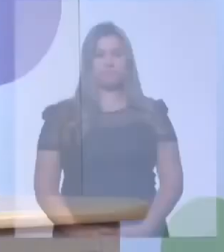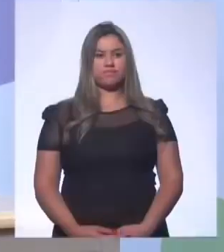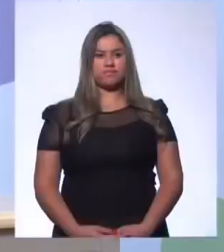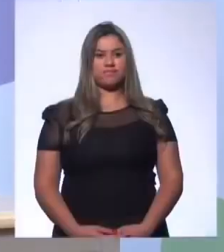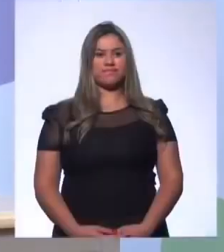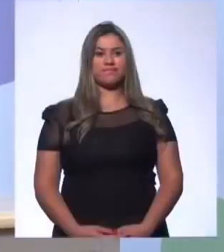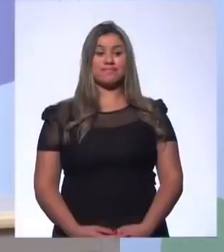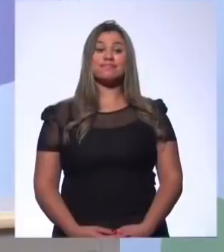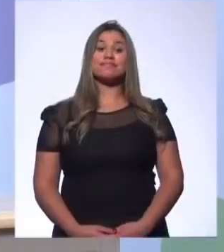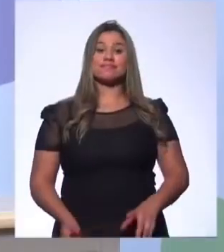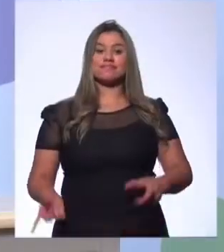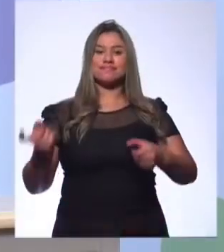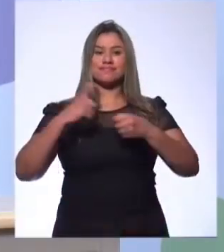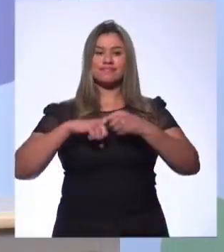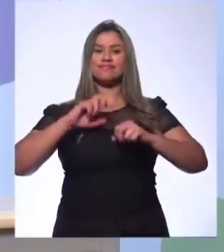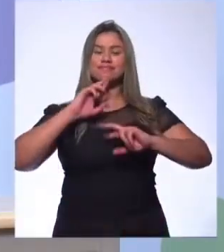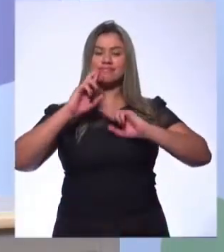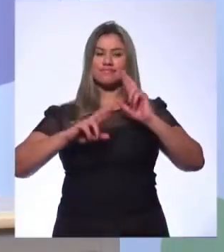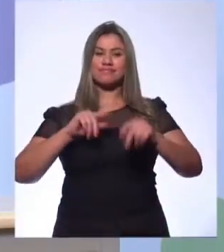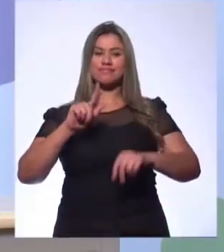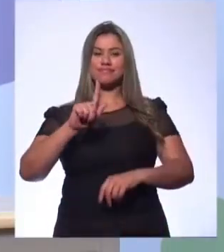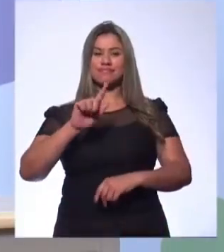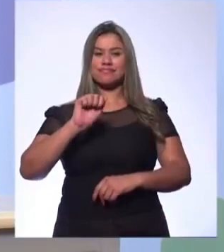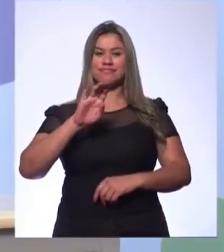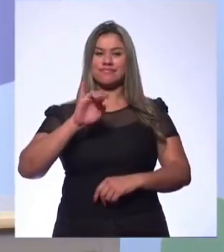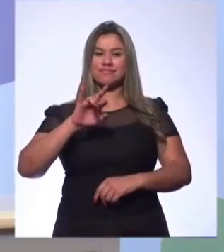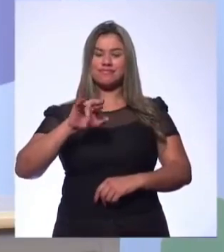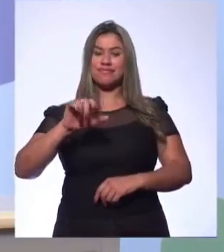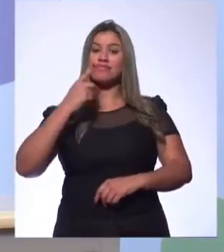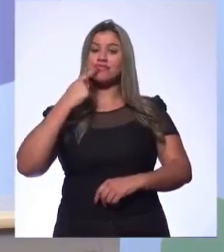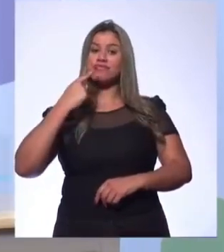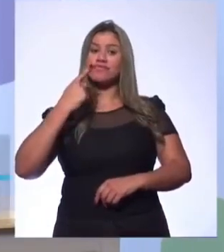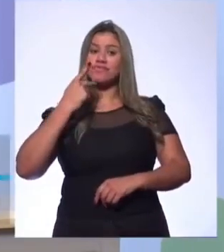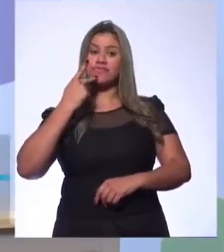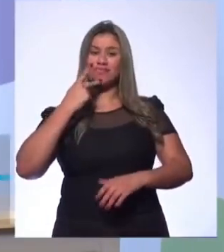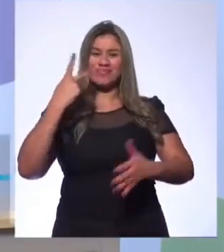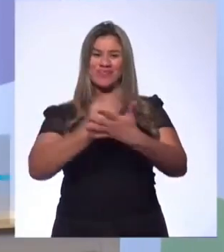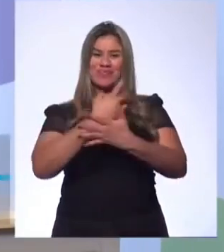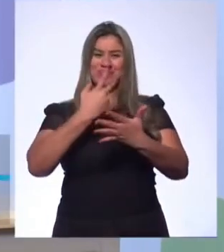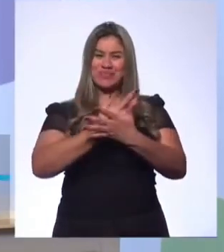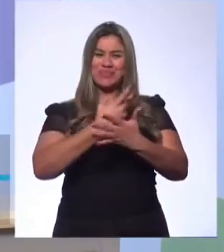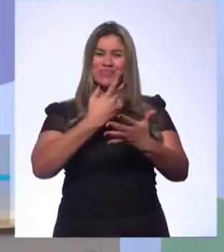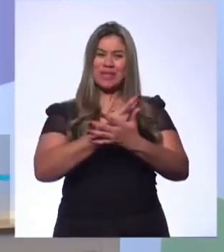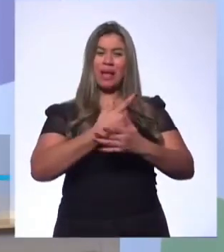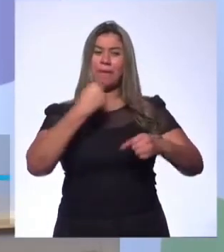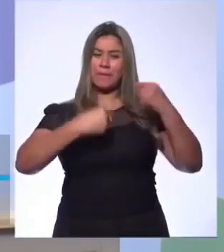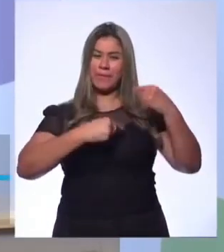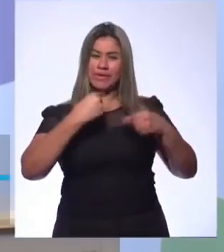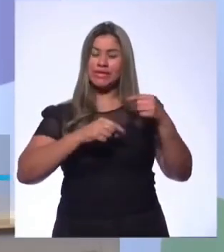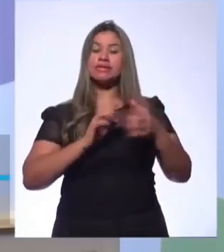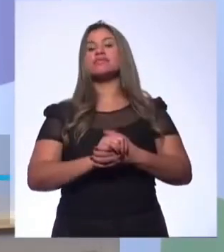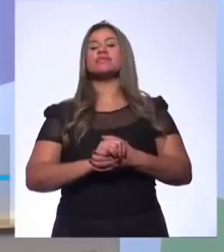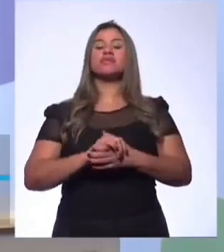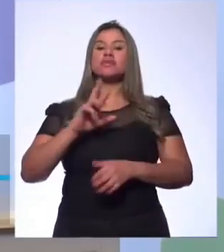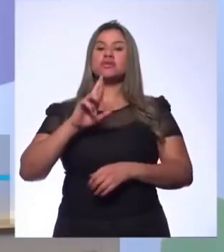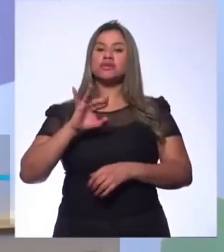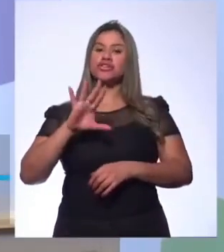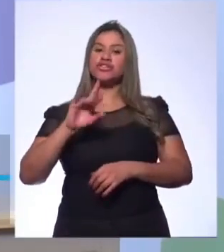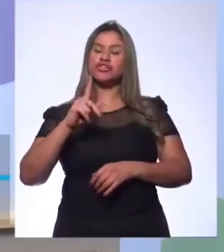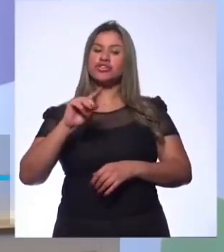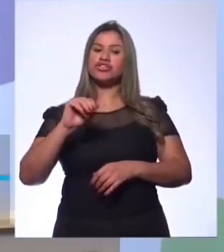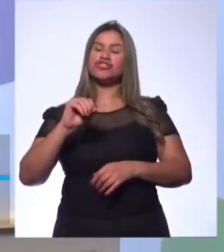E vamos aqui às respostas. O Gabriel falou sobre a corrupção e o Richard fala que a política acaba ajudando aí